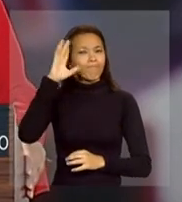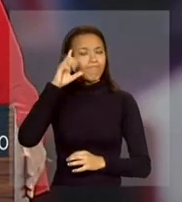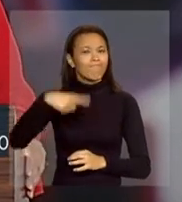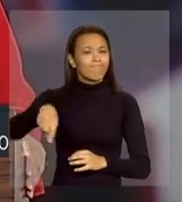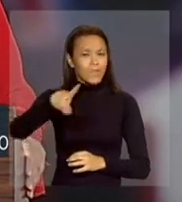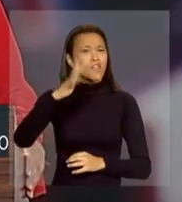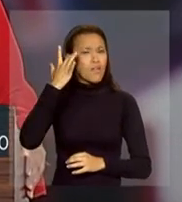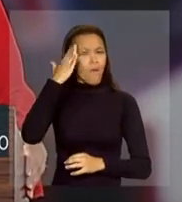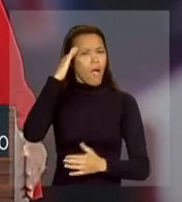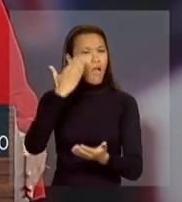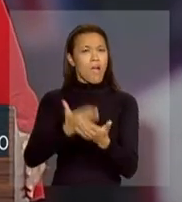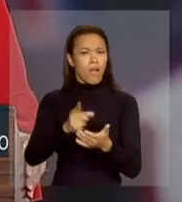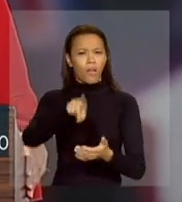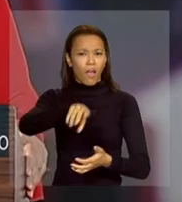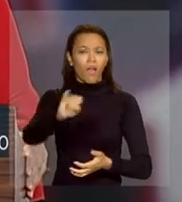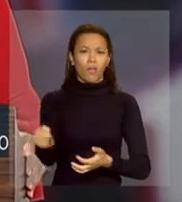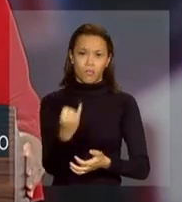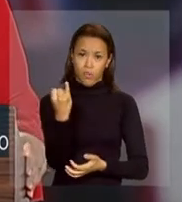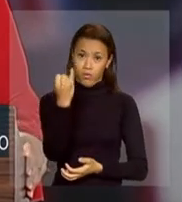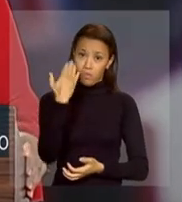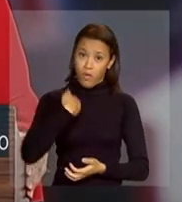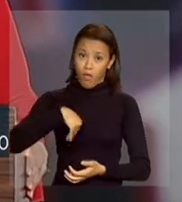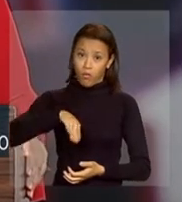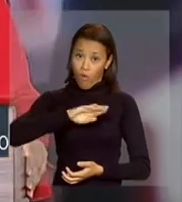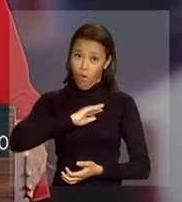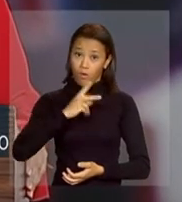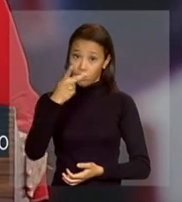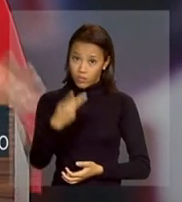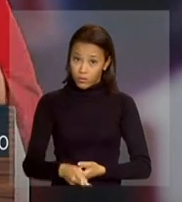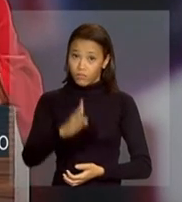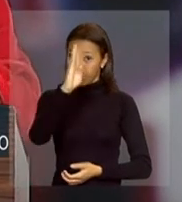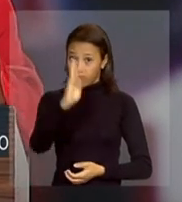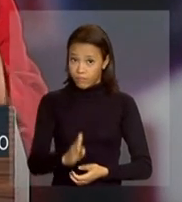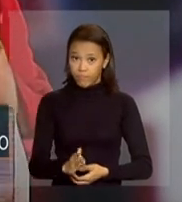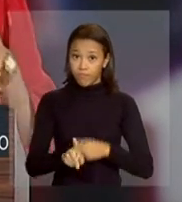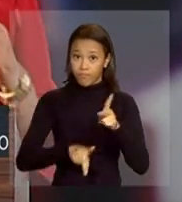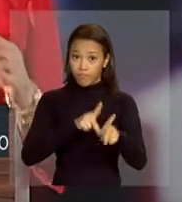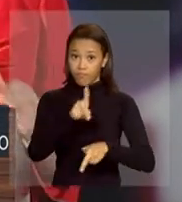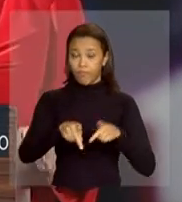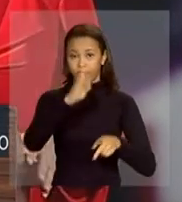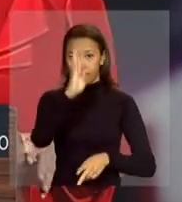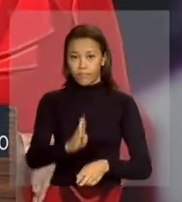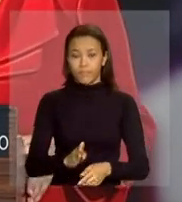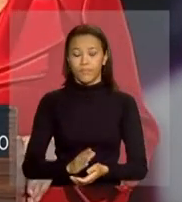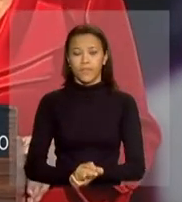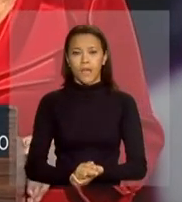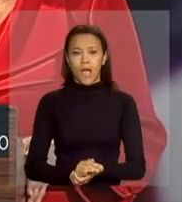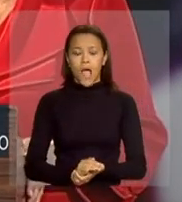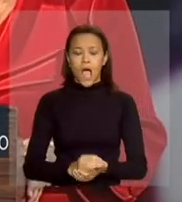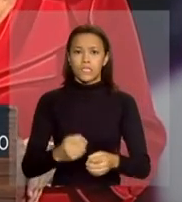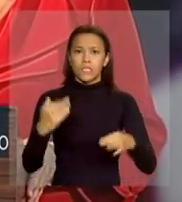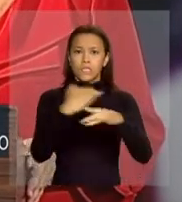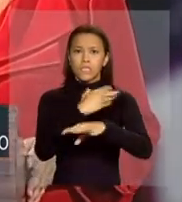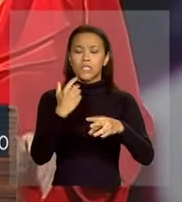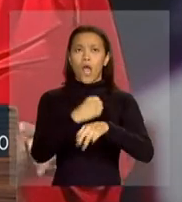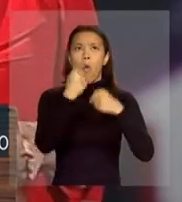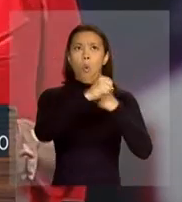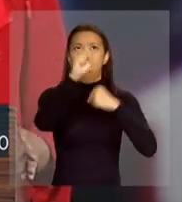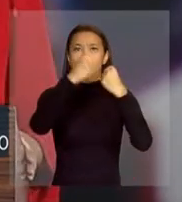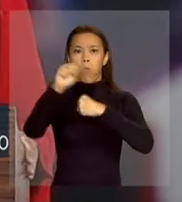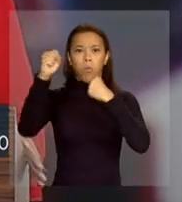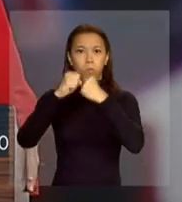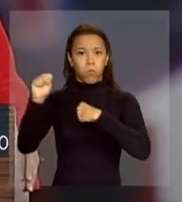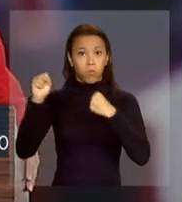acredito que é muito importante para nós brasileiros uma das grandes cidades brasileiras